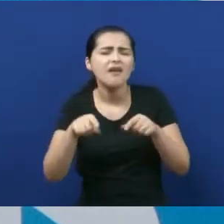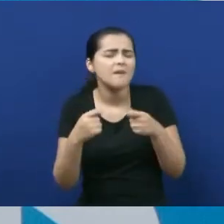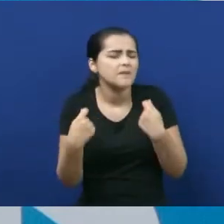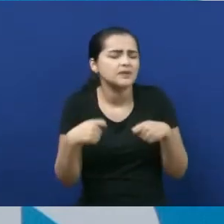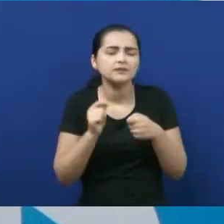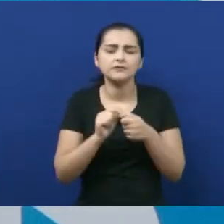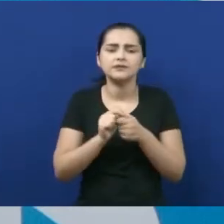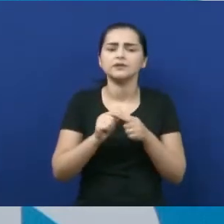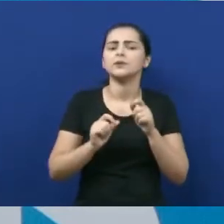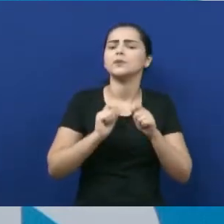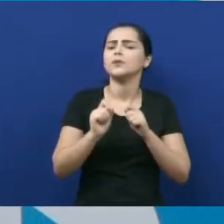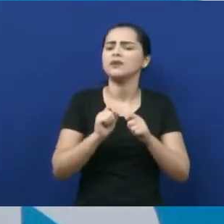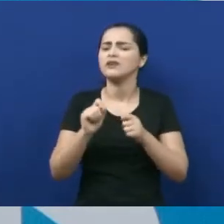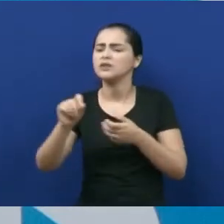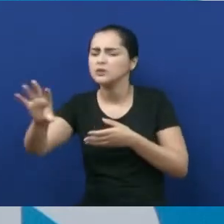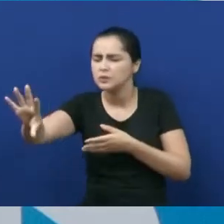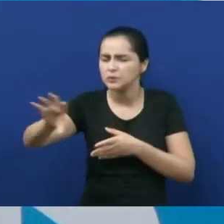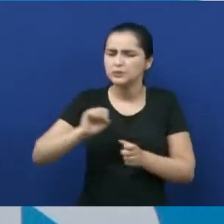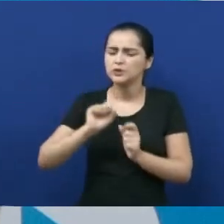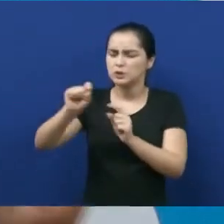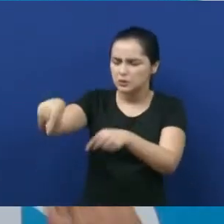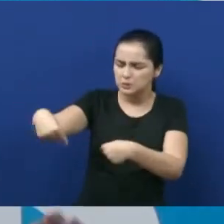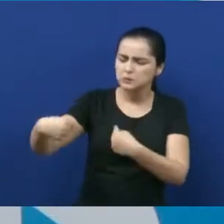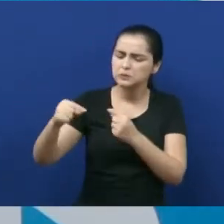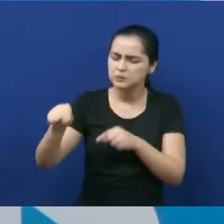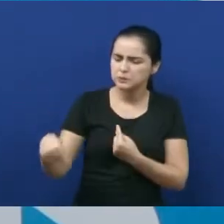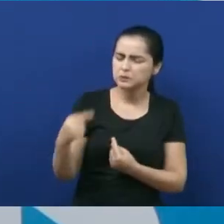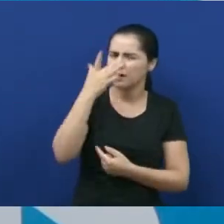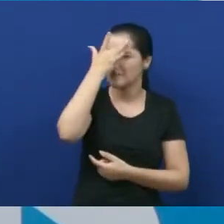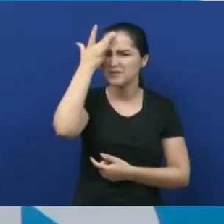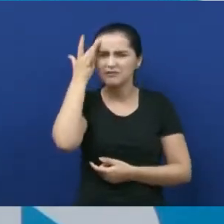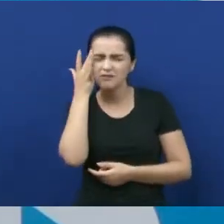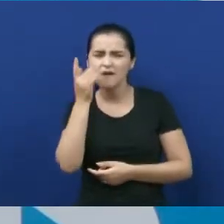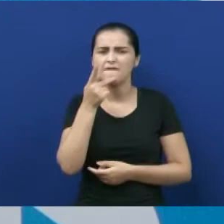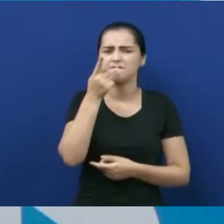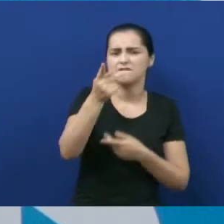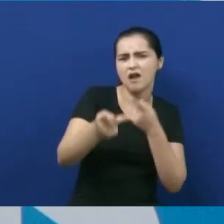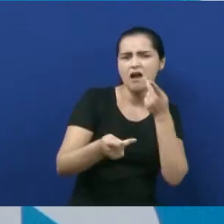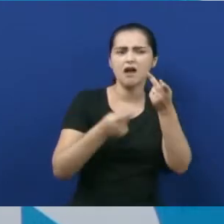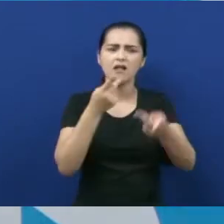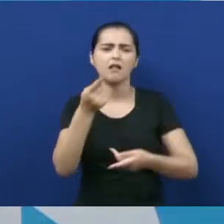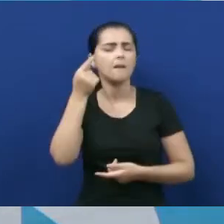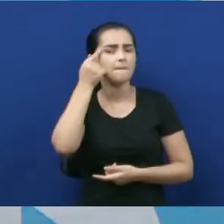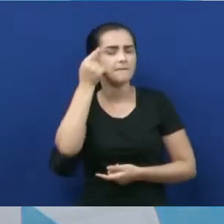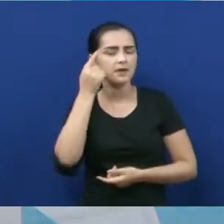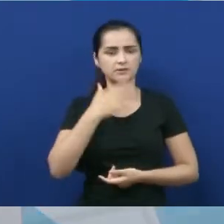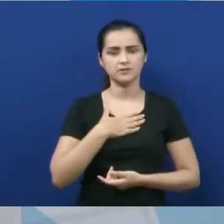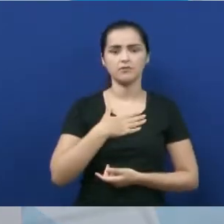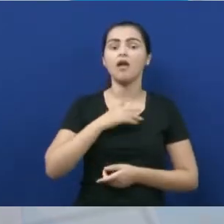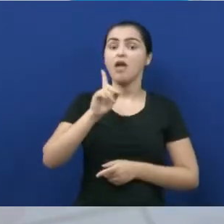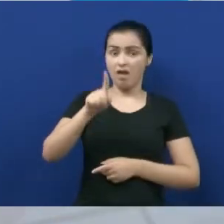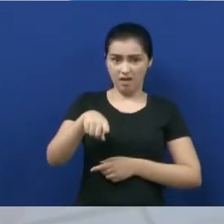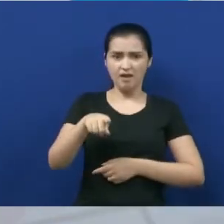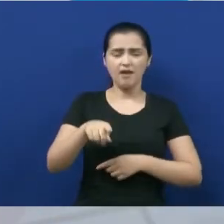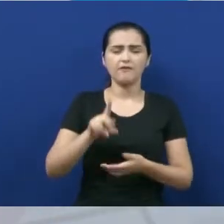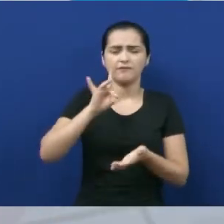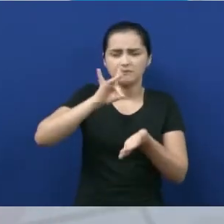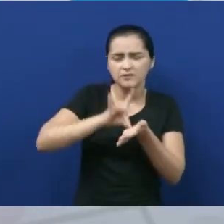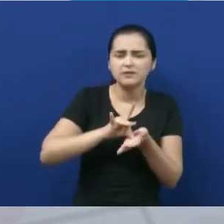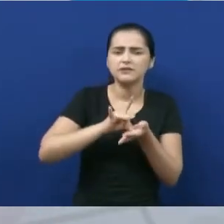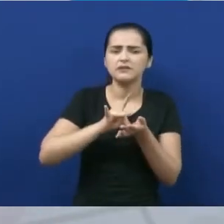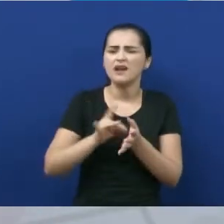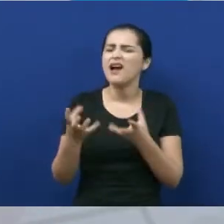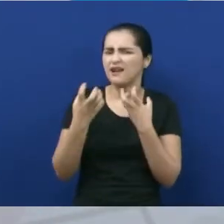eu recebo de fora o que que eu devo fazer sobre o que as pessoas falam de mim ou pensam de mim eu devo realmente levar em